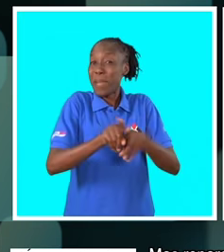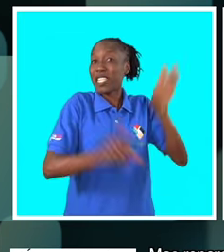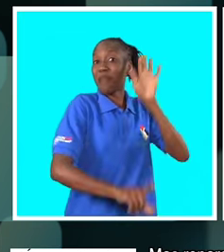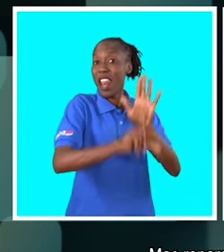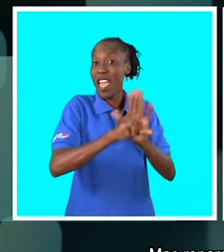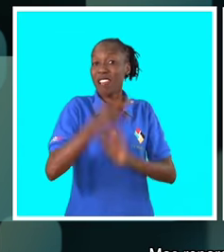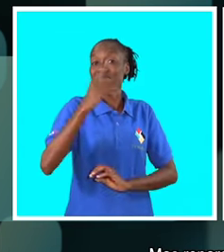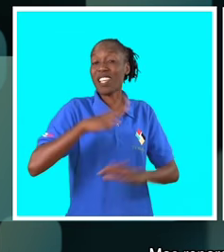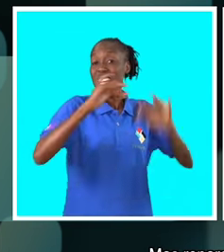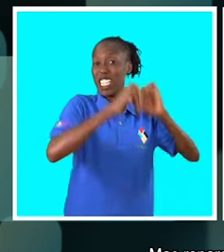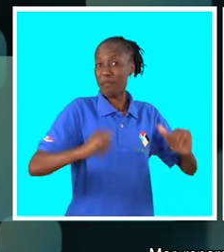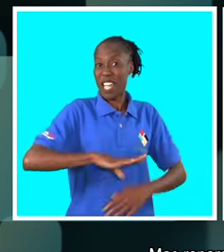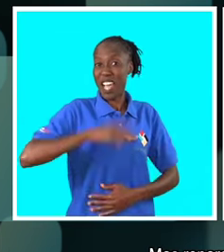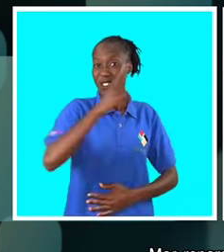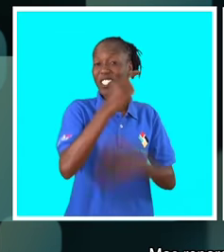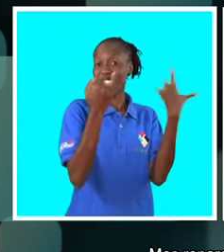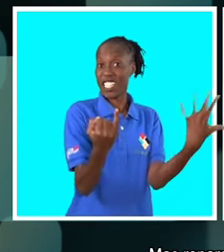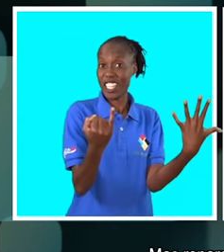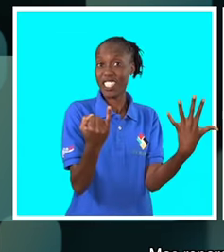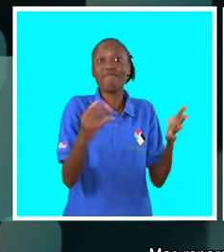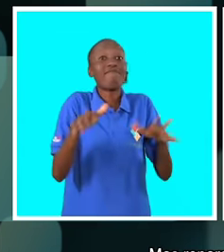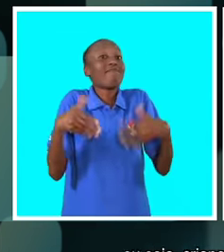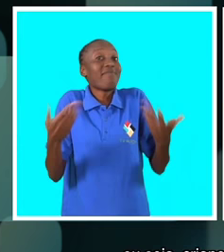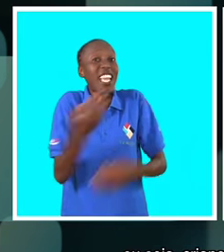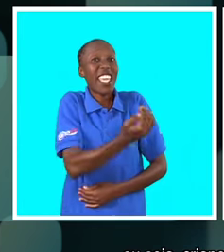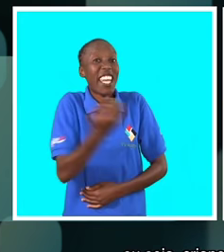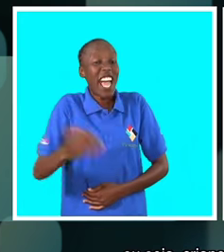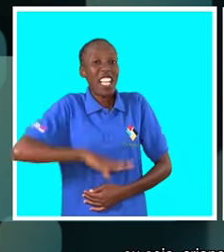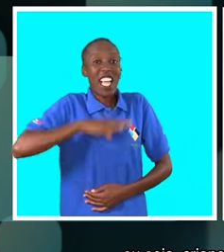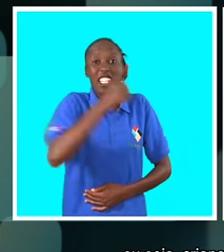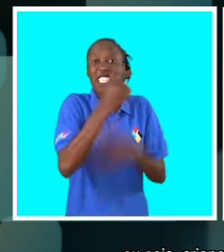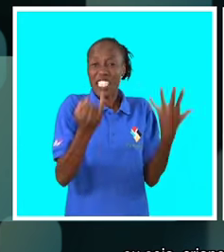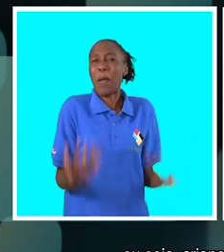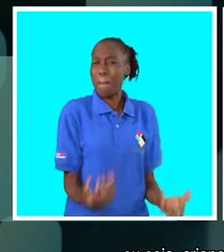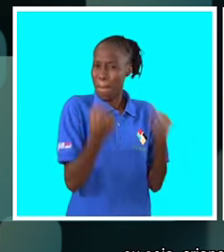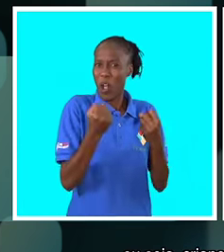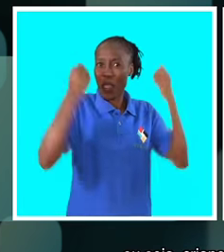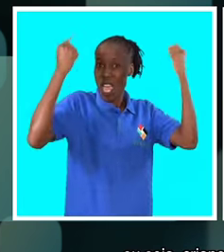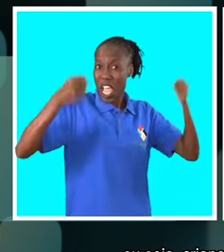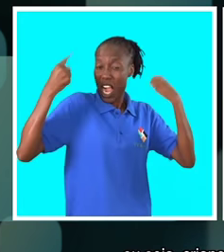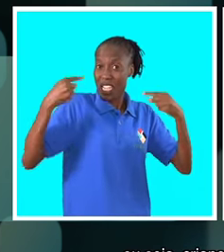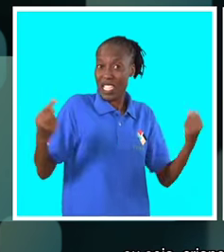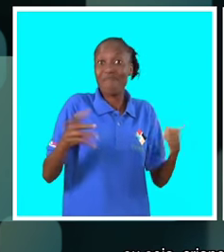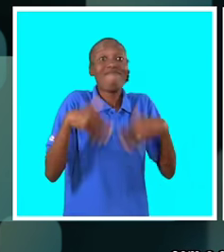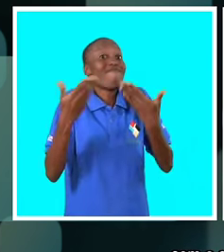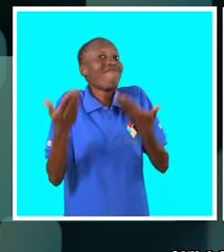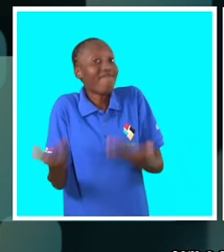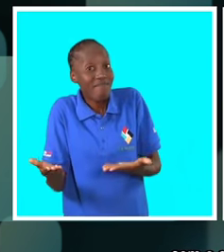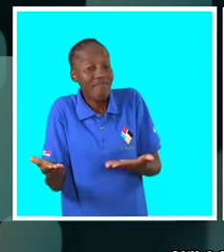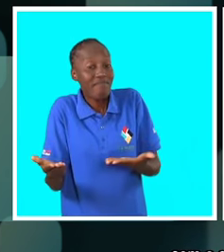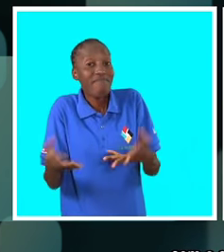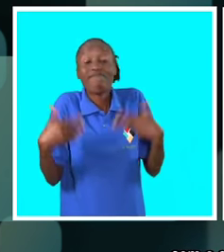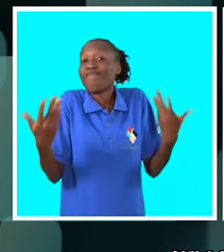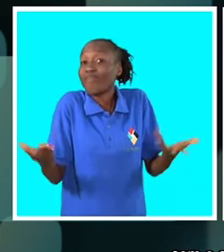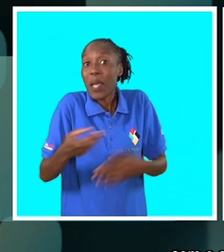na mesma lei, uma exceção para os 16 anos. Ou seja, crianças de 16 anos podem se casar com o